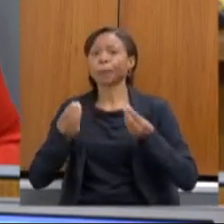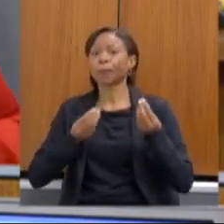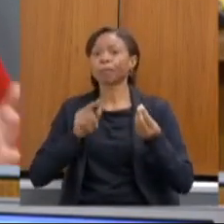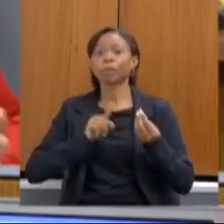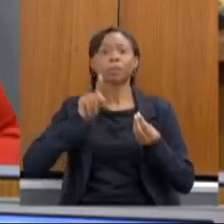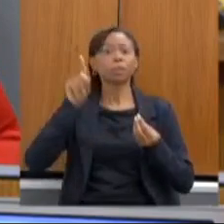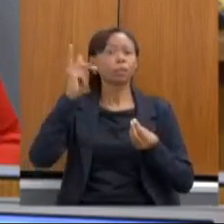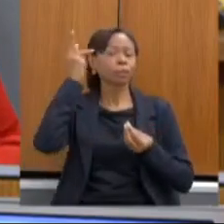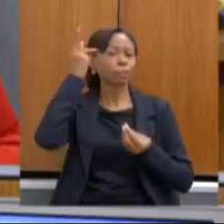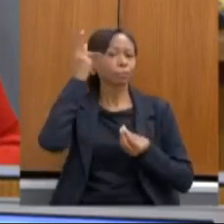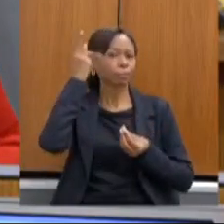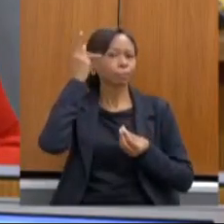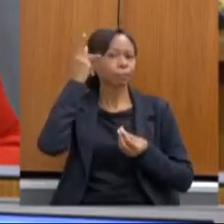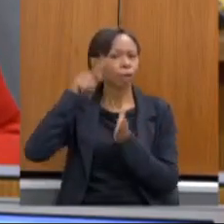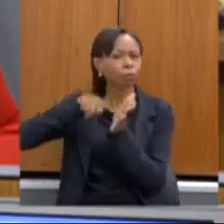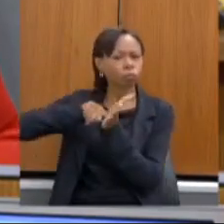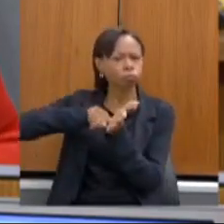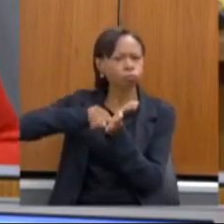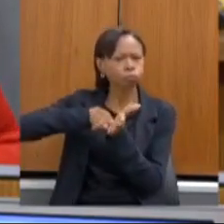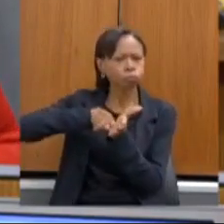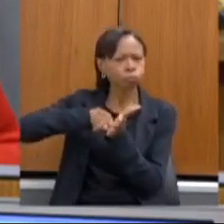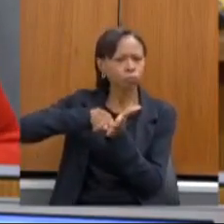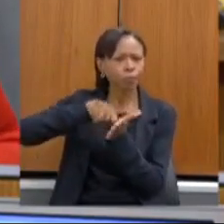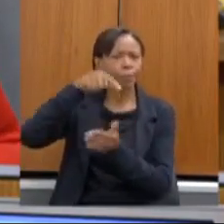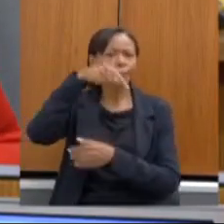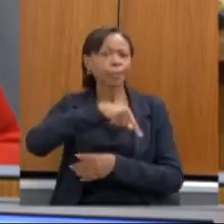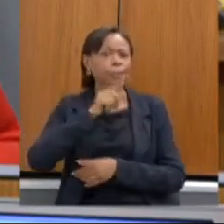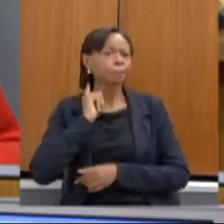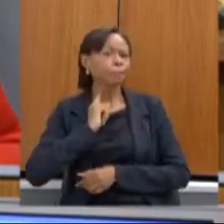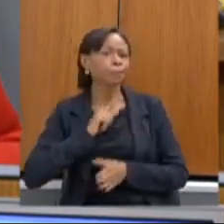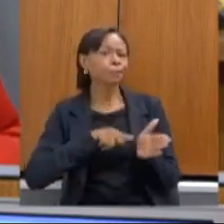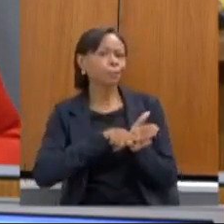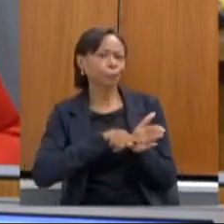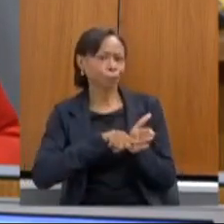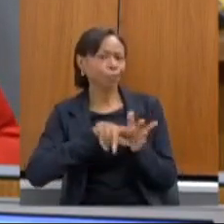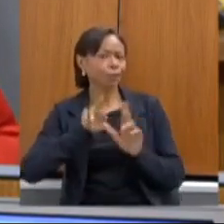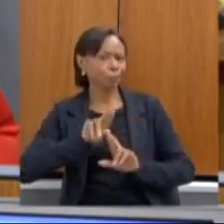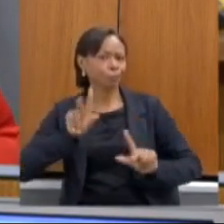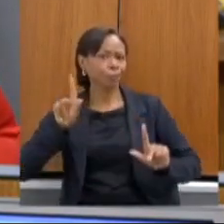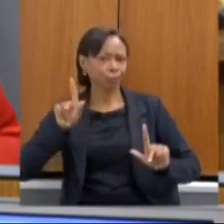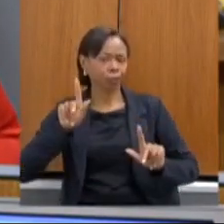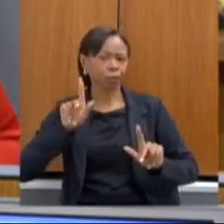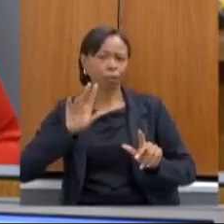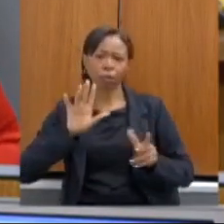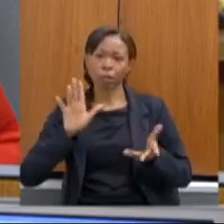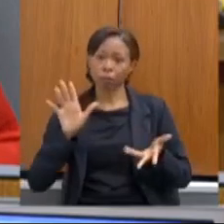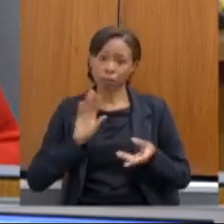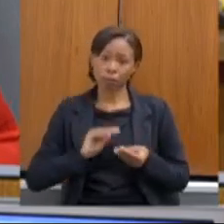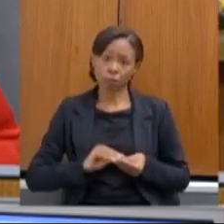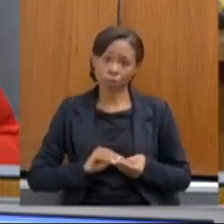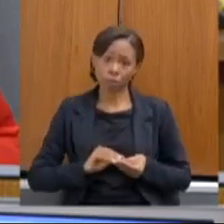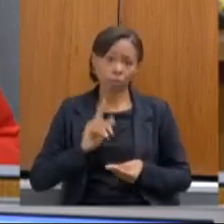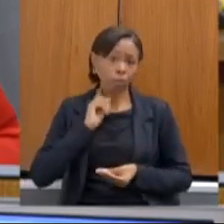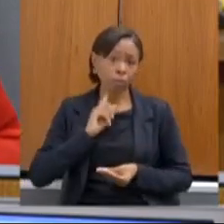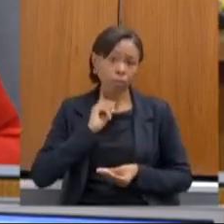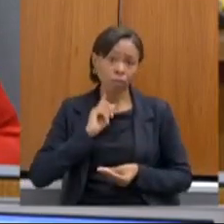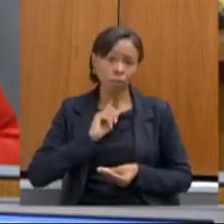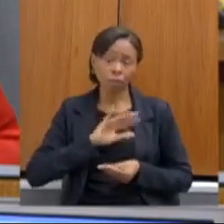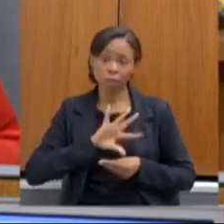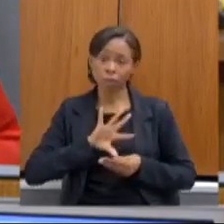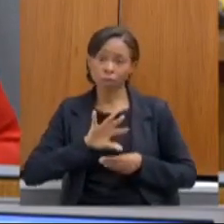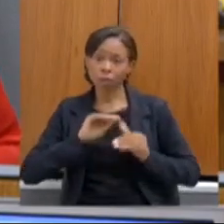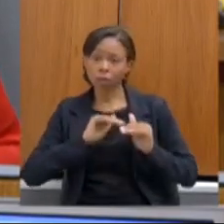São Paulo tratou a sua pesquisa e como Minas Gerais pirata sua pesquisa nós podemos concluir que Minas Gerais tem um subfinanciamento